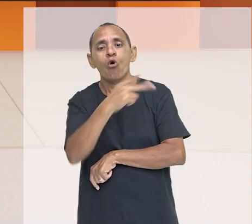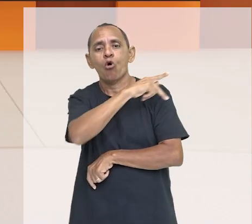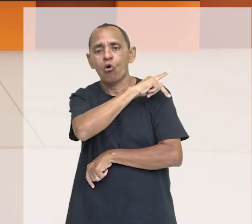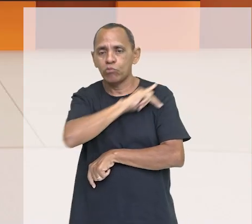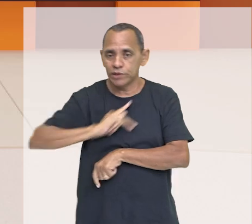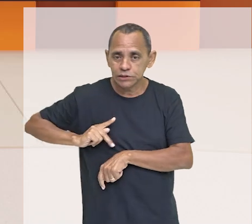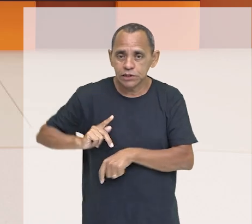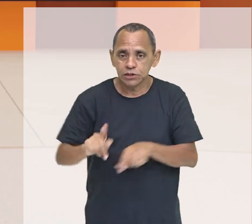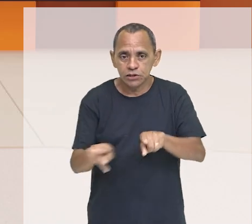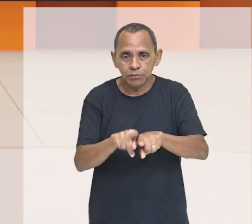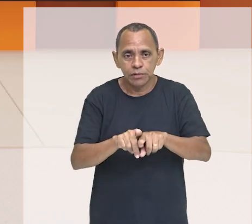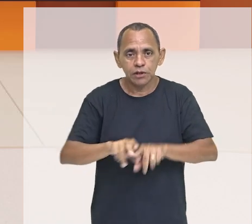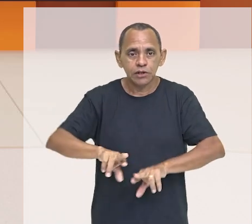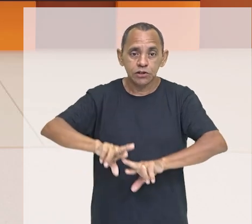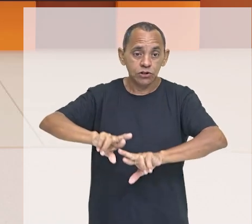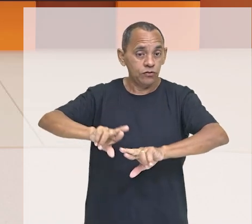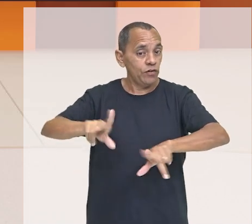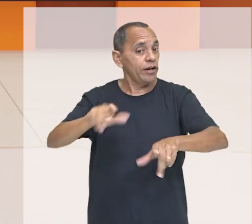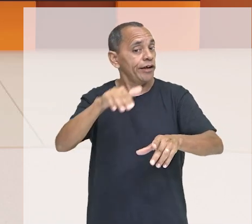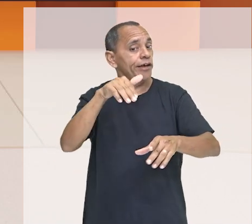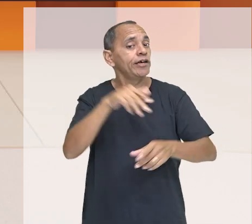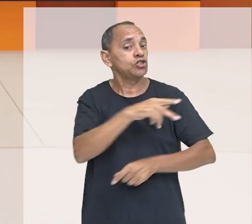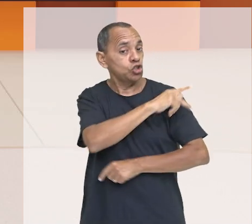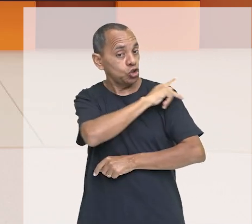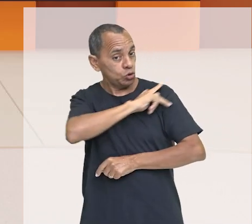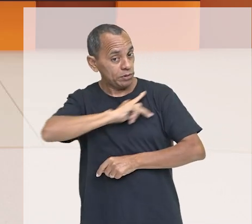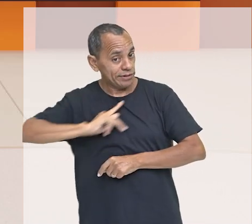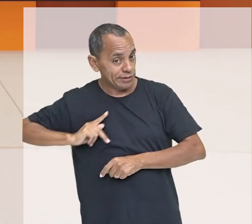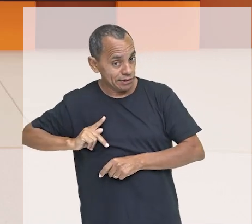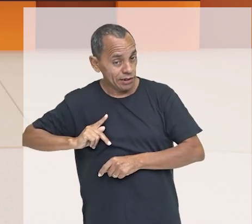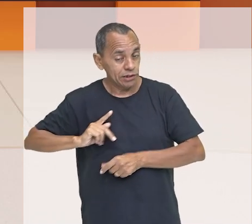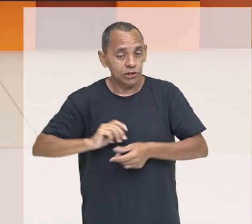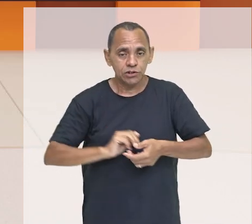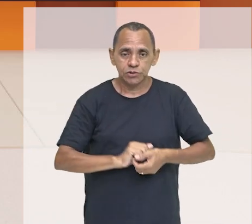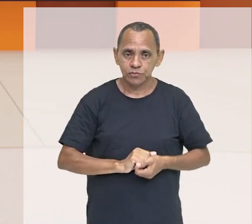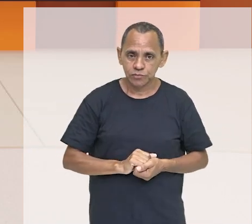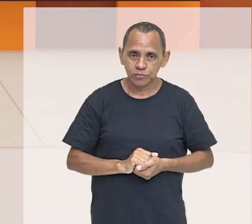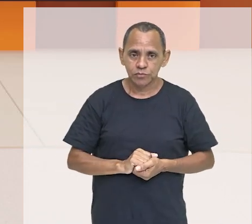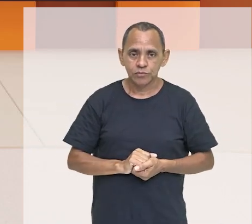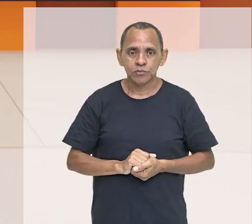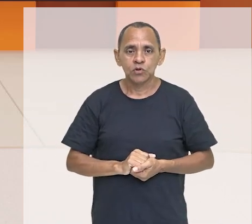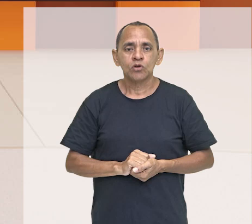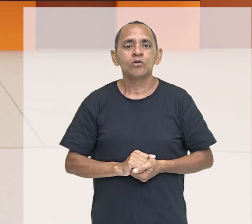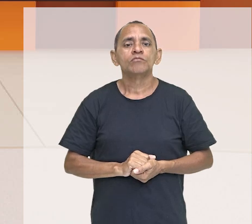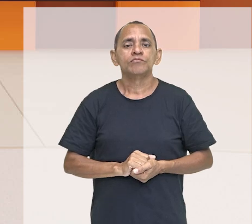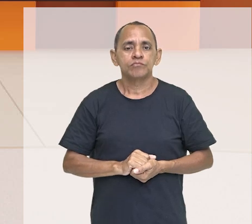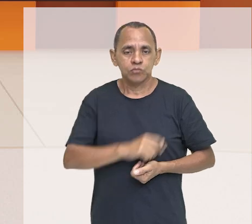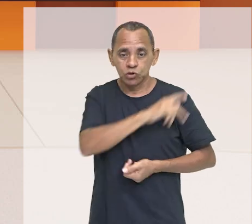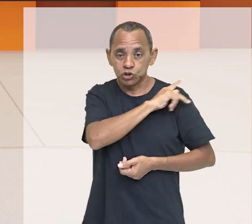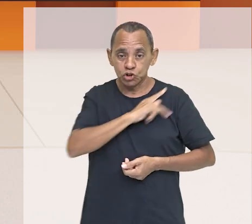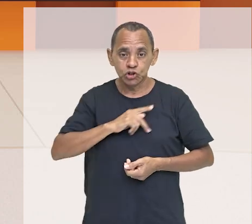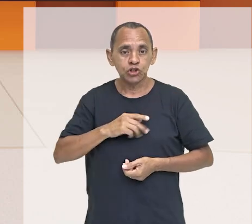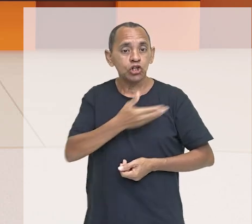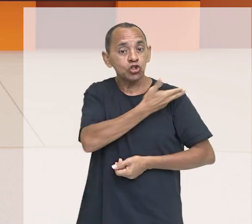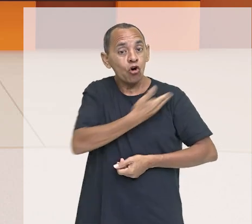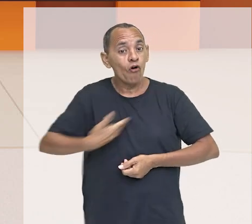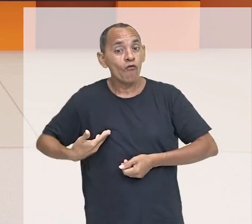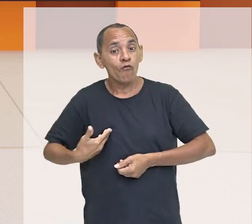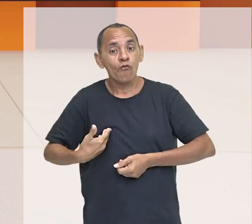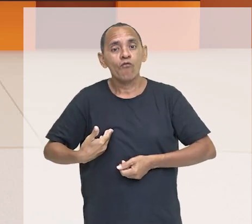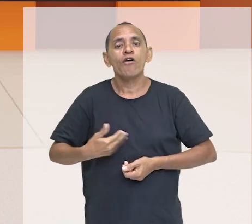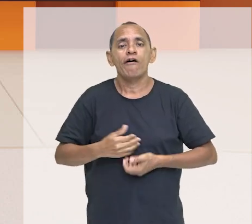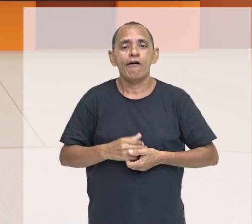parlamento. Diferentemente do presidencialismo, que o presidente governa e ele governa